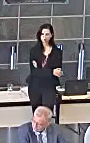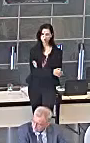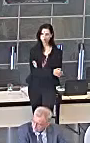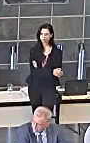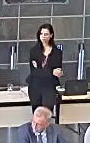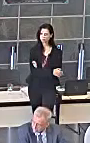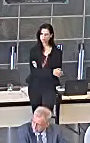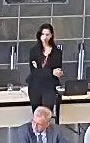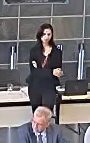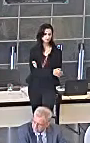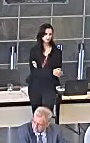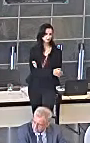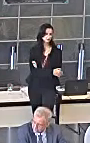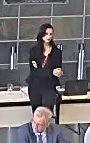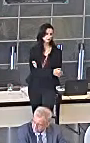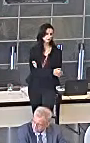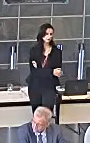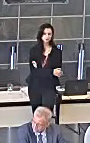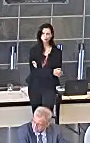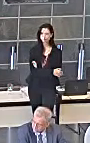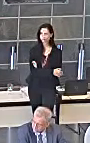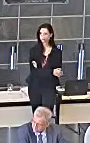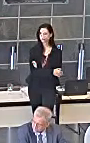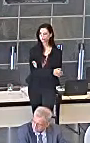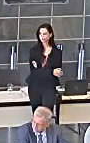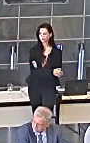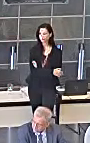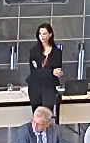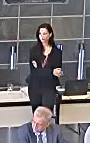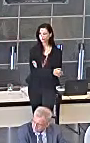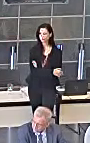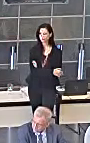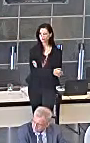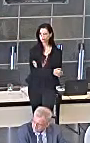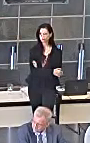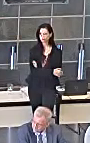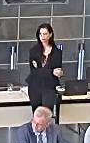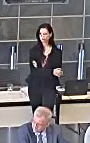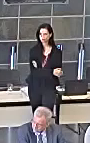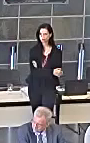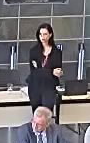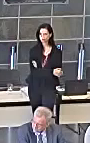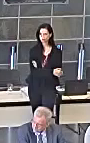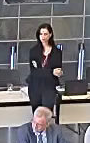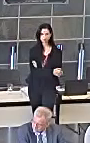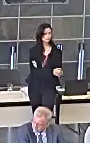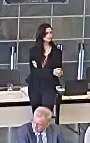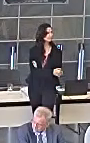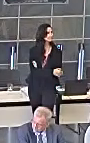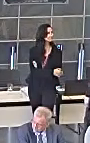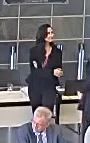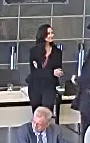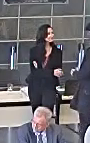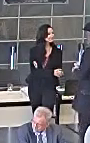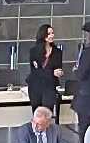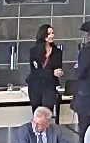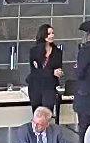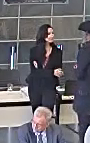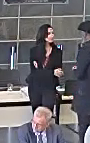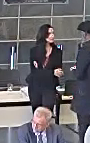irmã Maria Luísa e irmã Pepe, né, foram as primeiras, Marina e Mônica, colegas nas aulas de teologia, e as